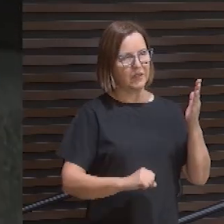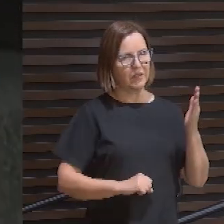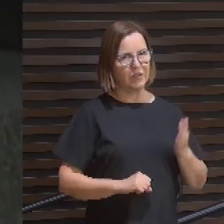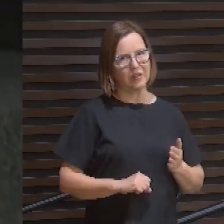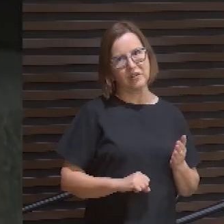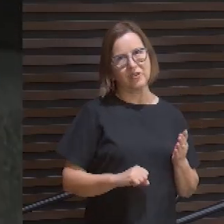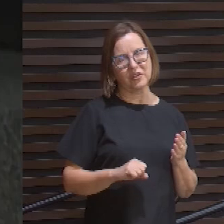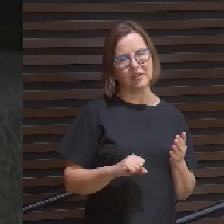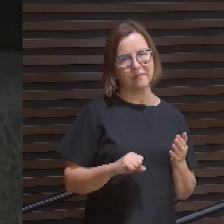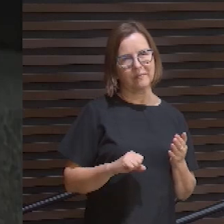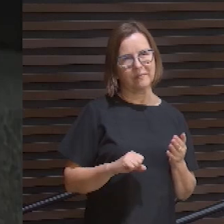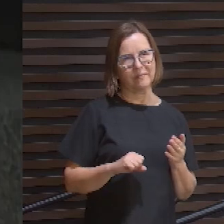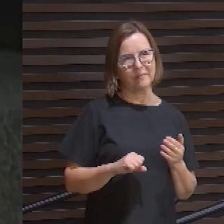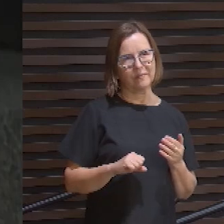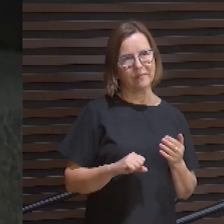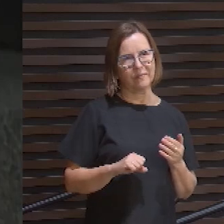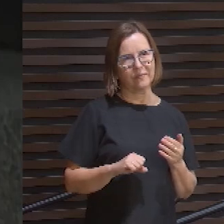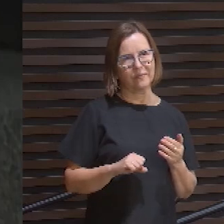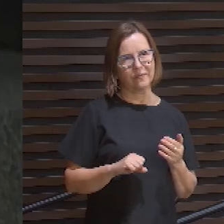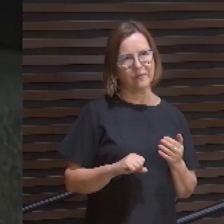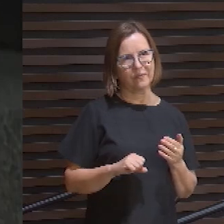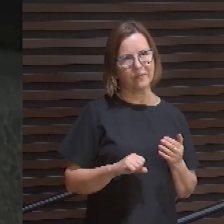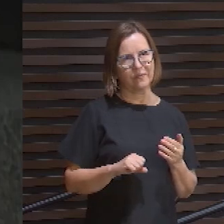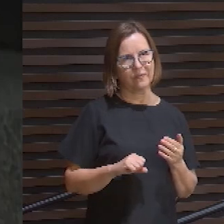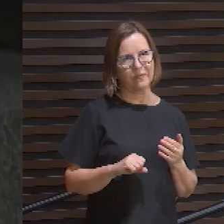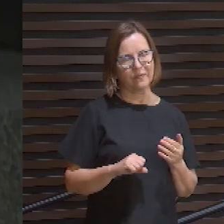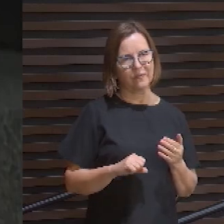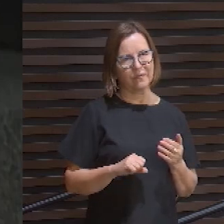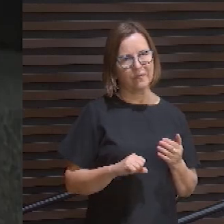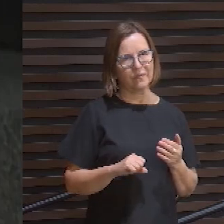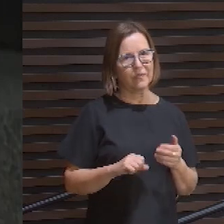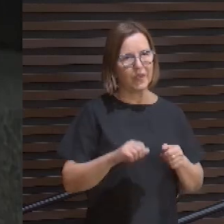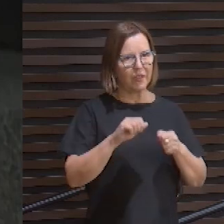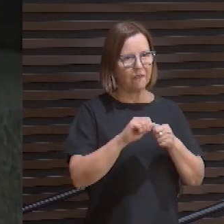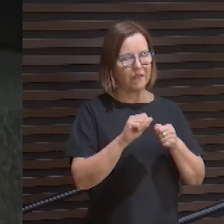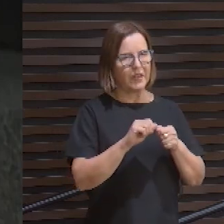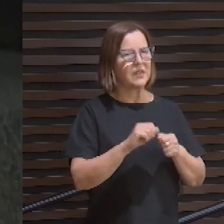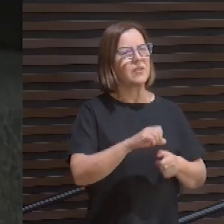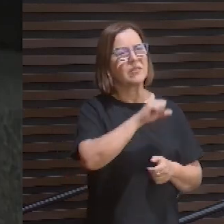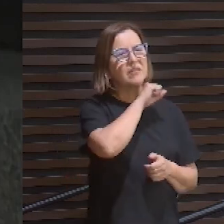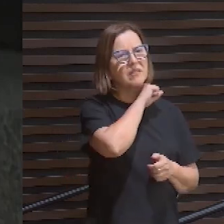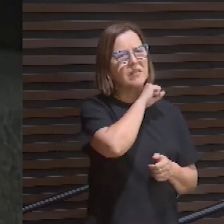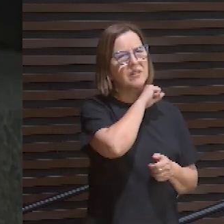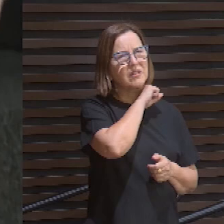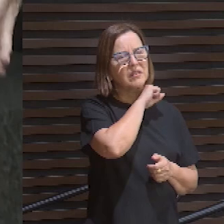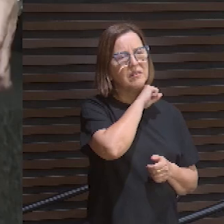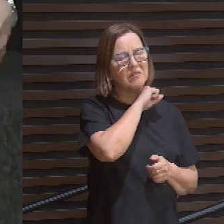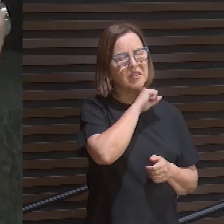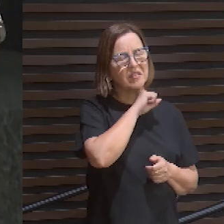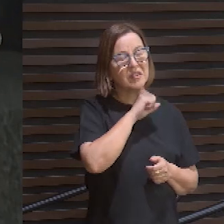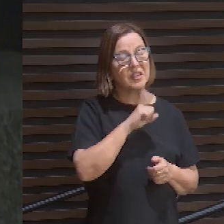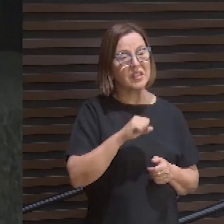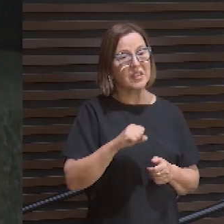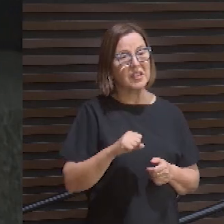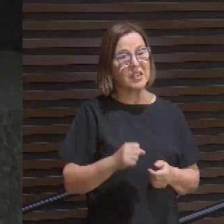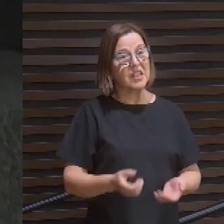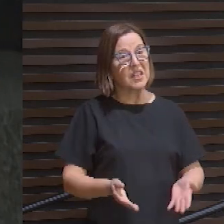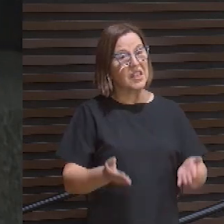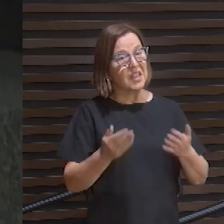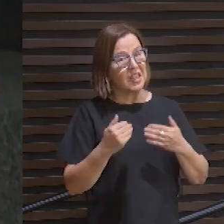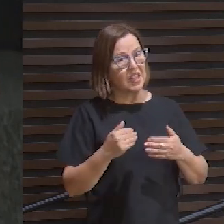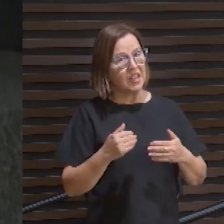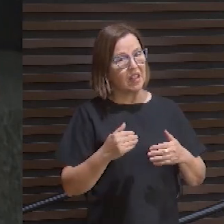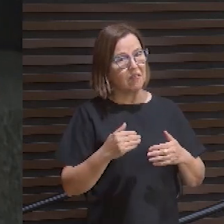mexendo com o seu ritual. E aquilo dava uma certa tranquilidade